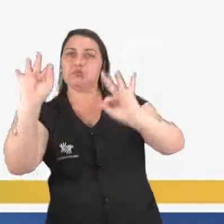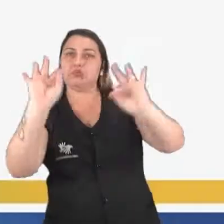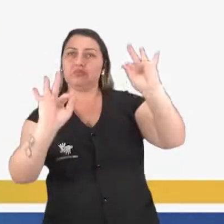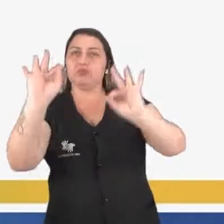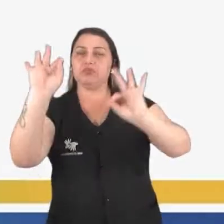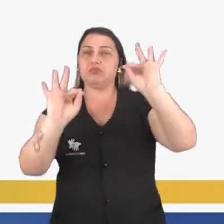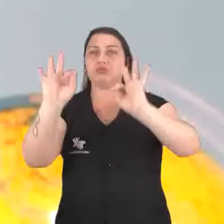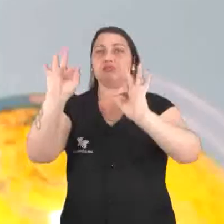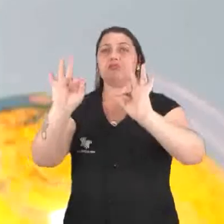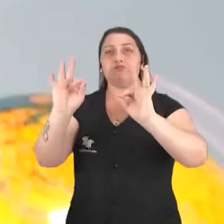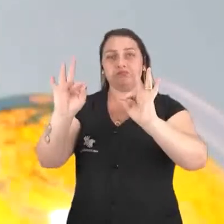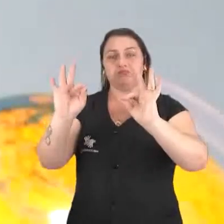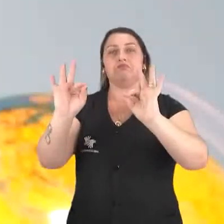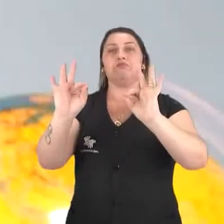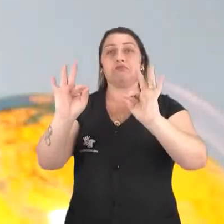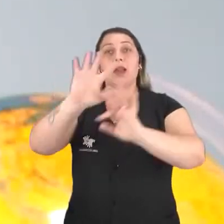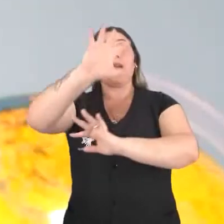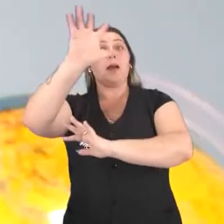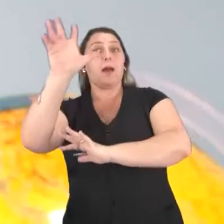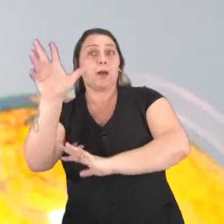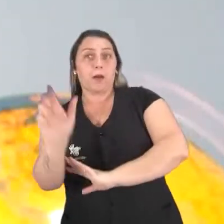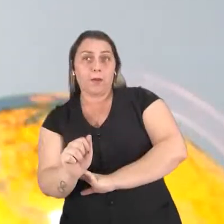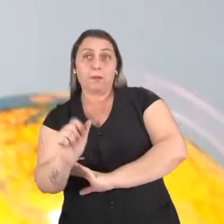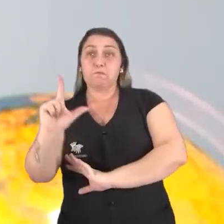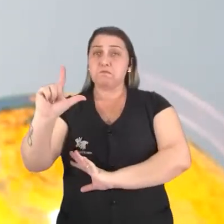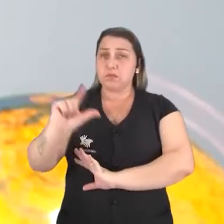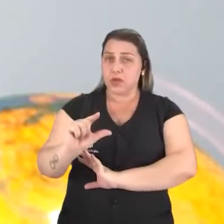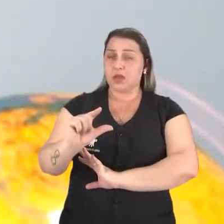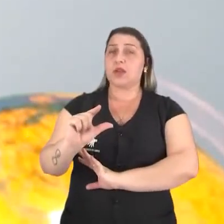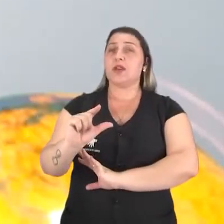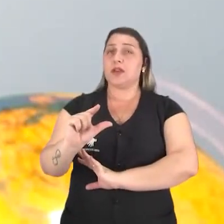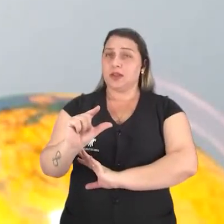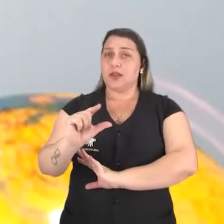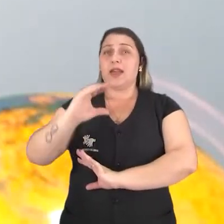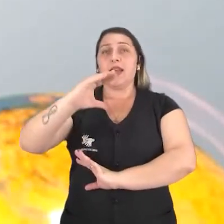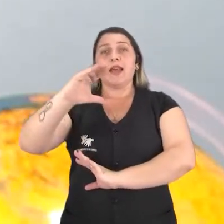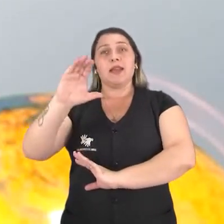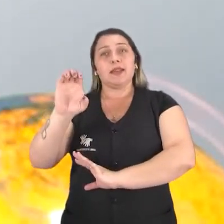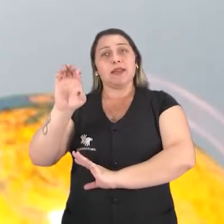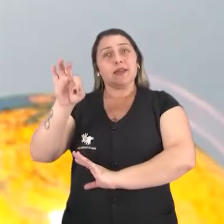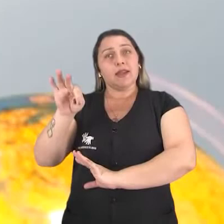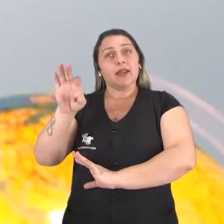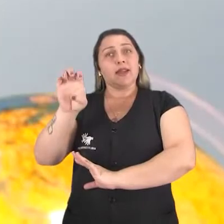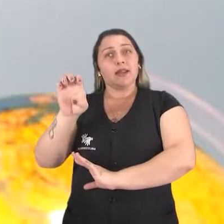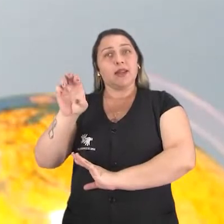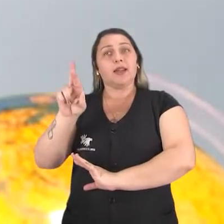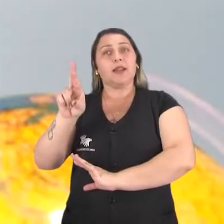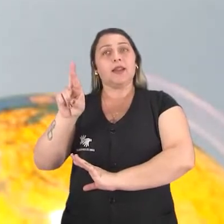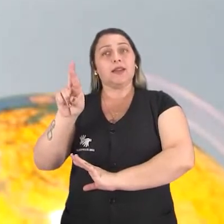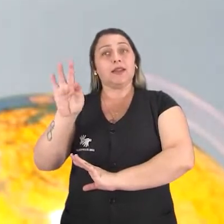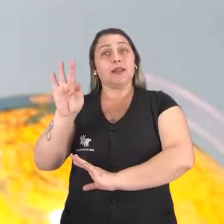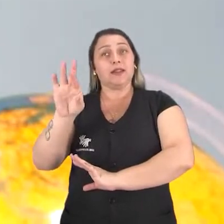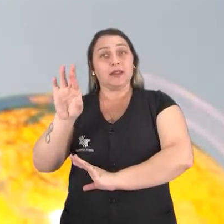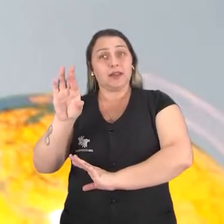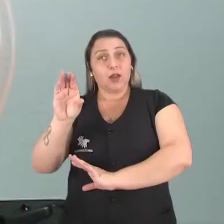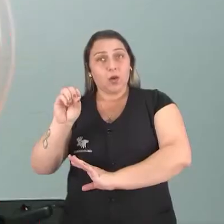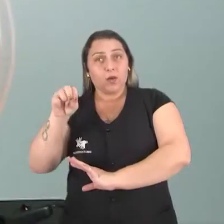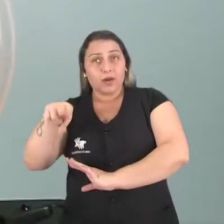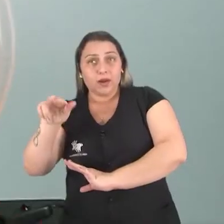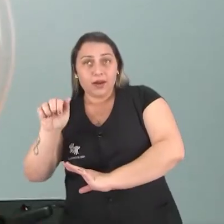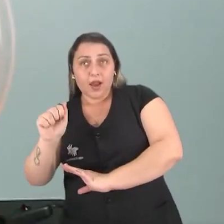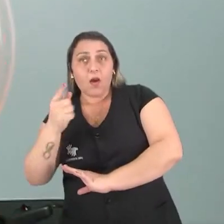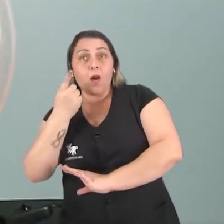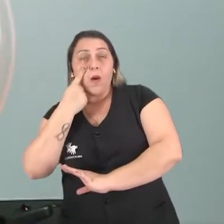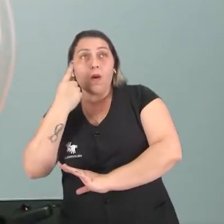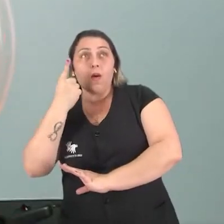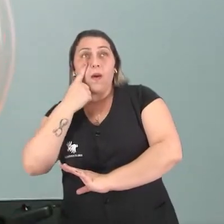é uma parte da África, que é chamada de África setentrional. E olha a